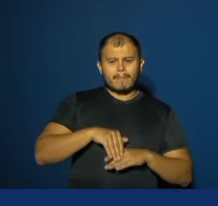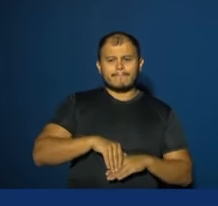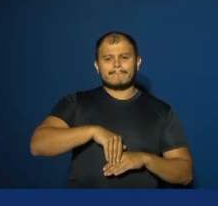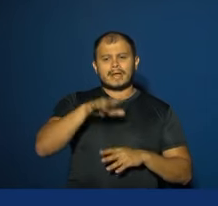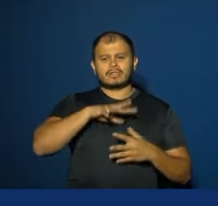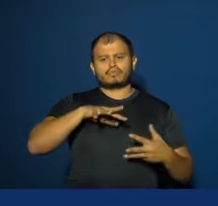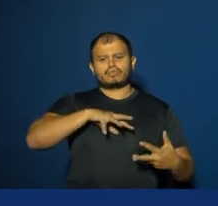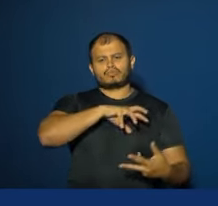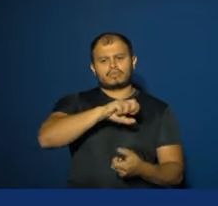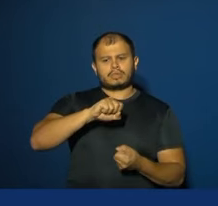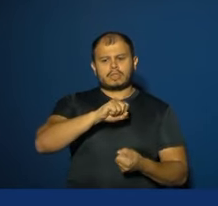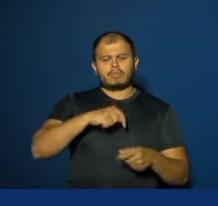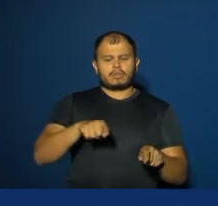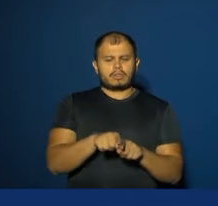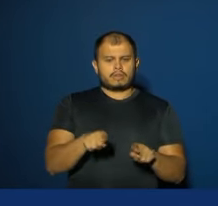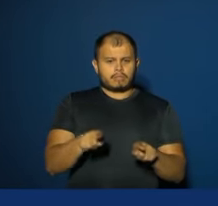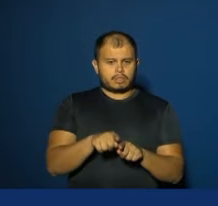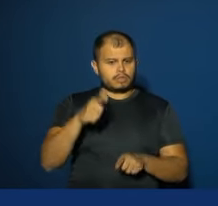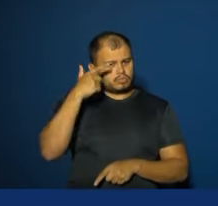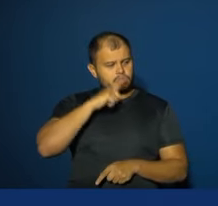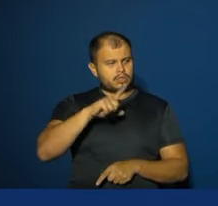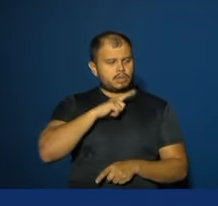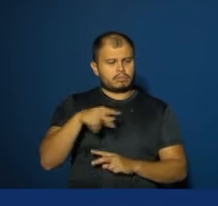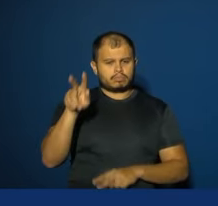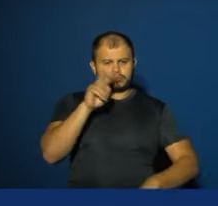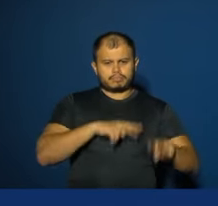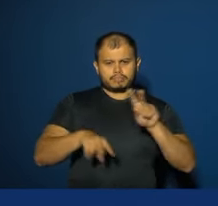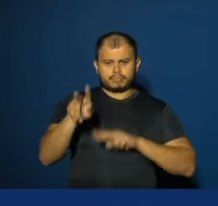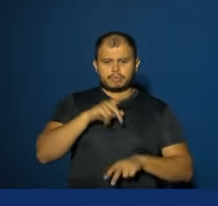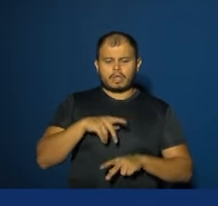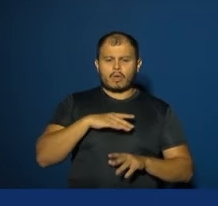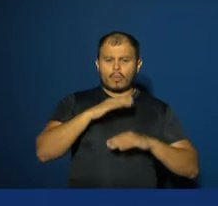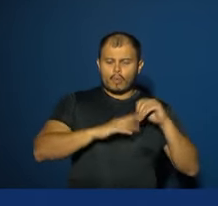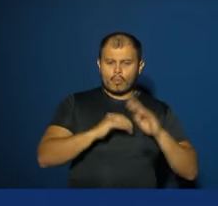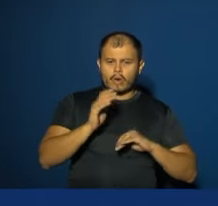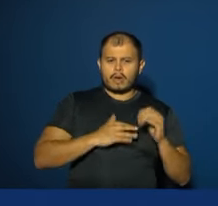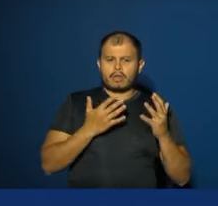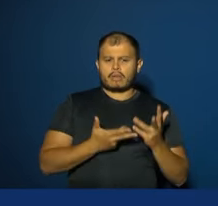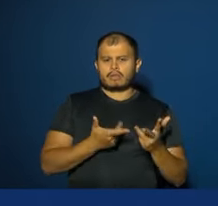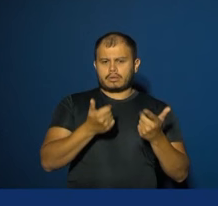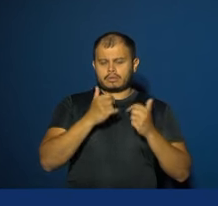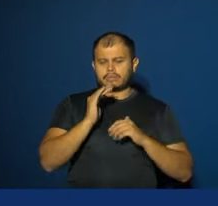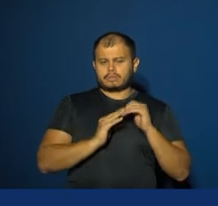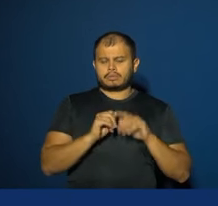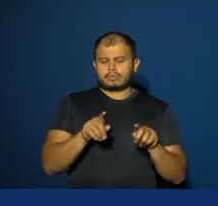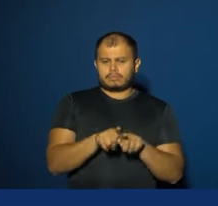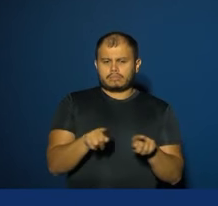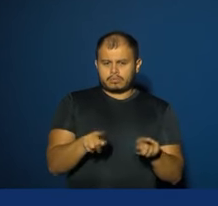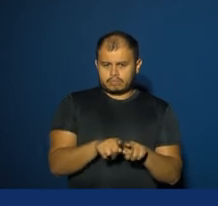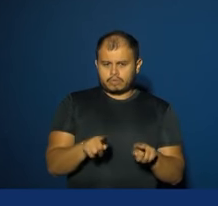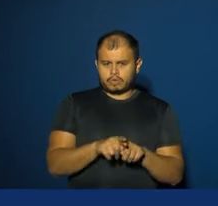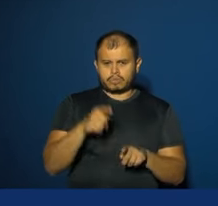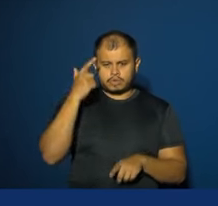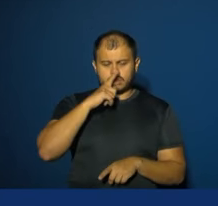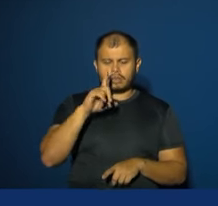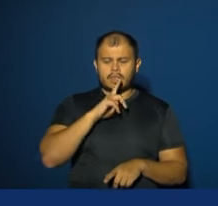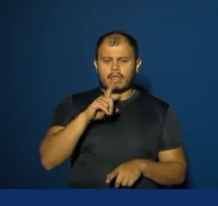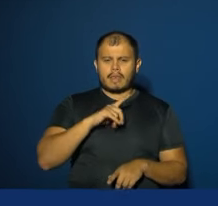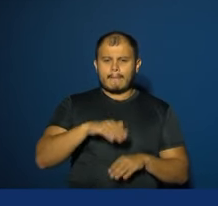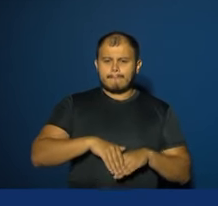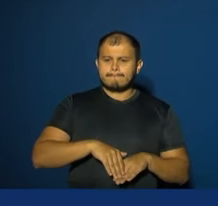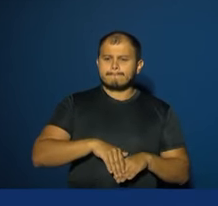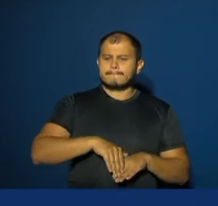só do ponto de vista enfim da da sua do sua robustez da qualidade do serviço ela também acaba por ter H um